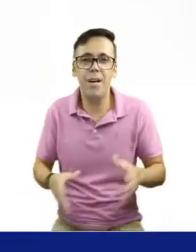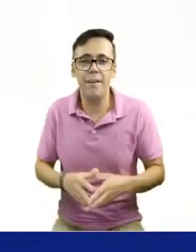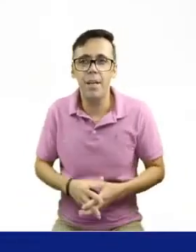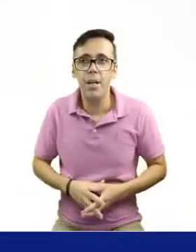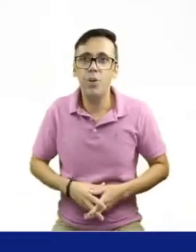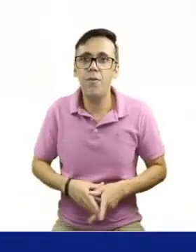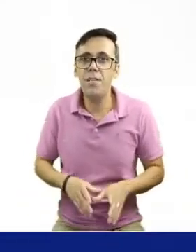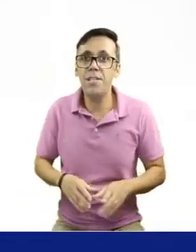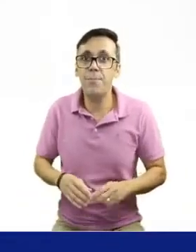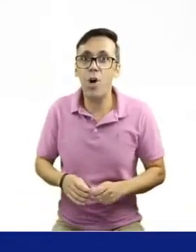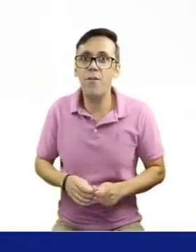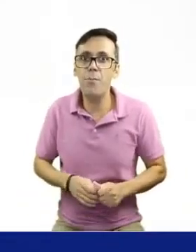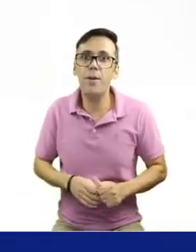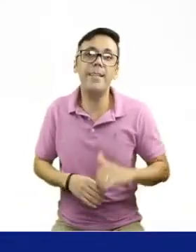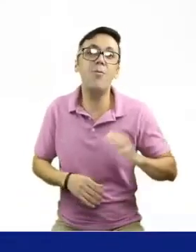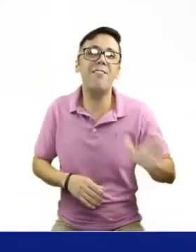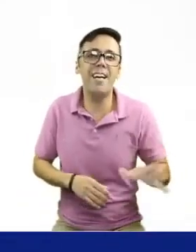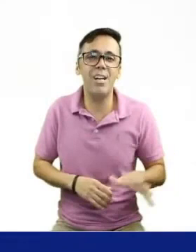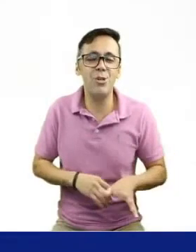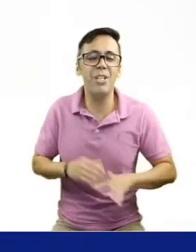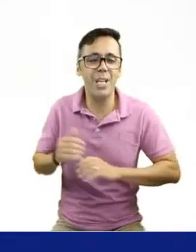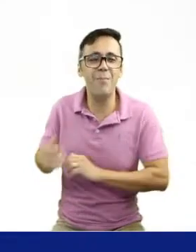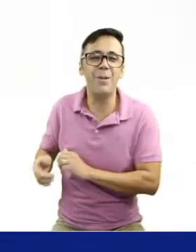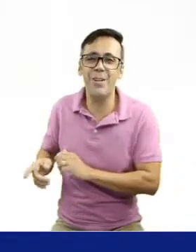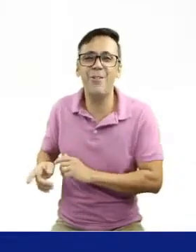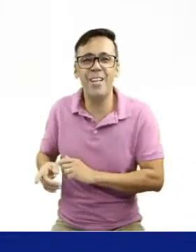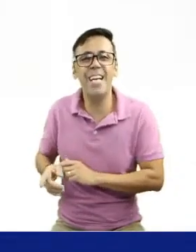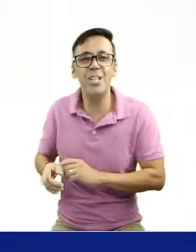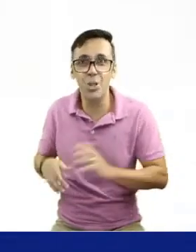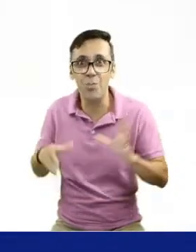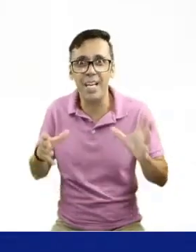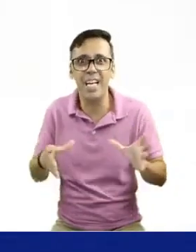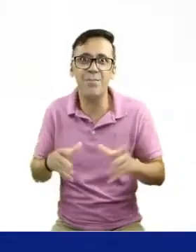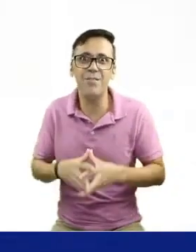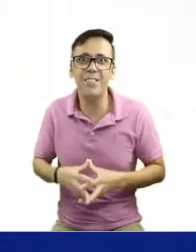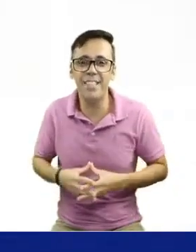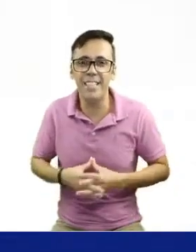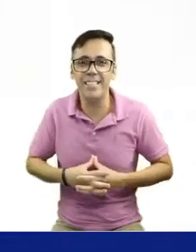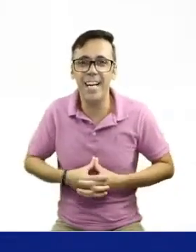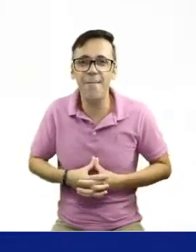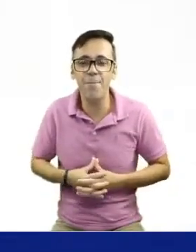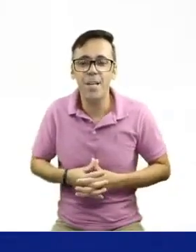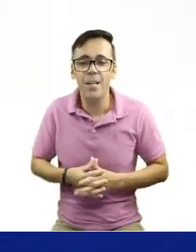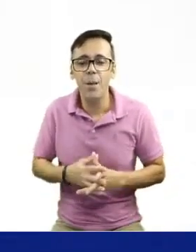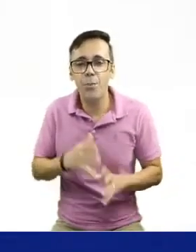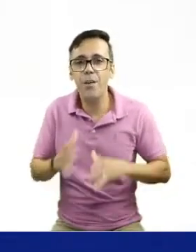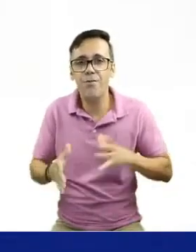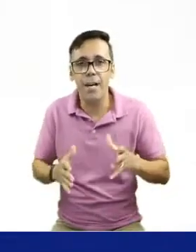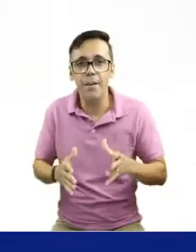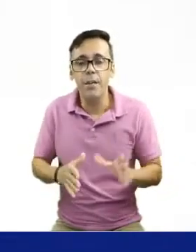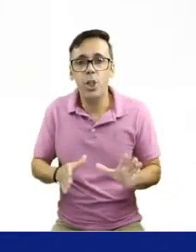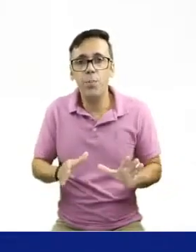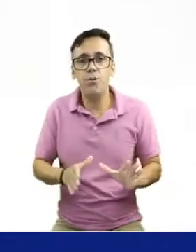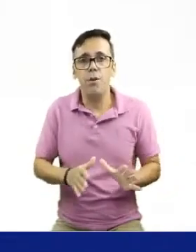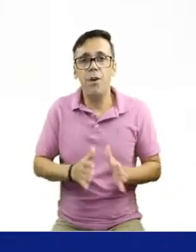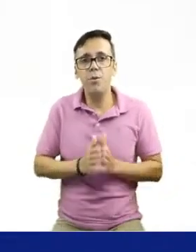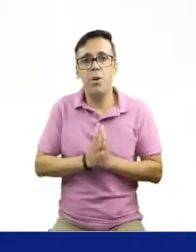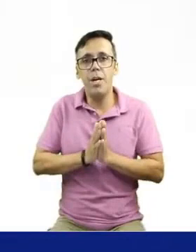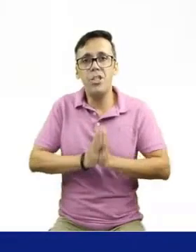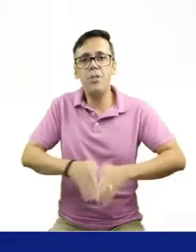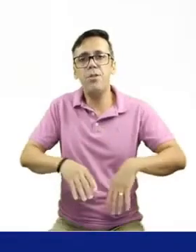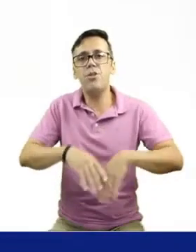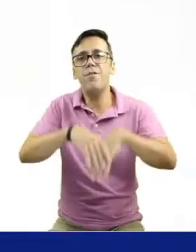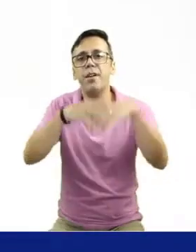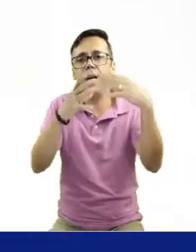porém vai não vai fazer essa prova porque tem uma vaga só daqui a pouquinho vou falar visto explicar isso para vocês tá E por aí vai Então